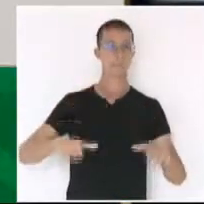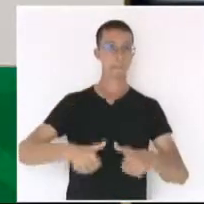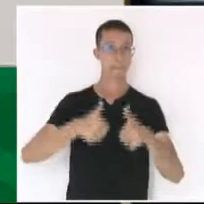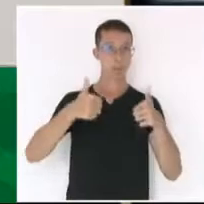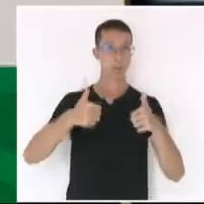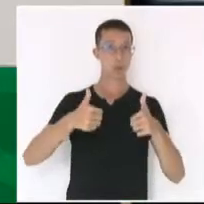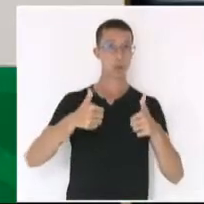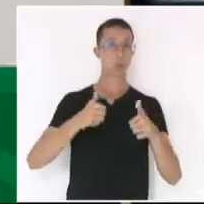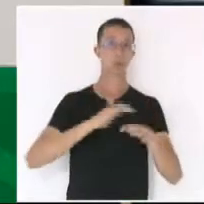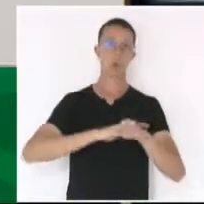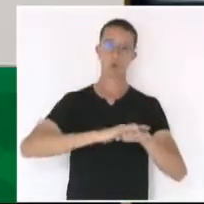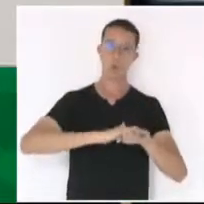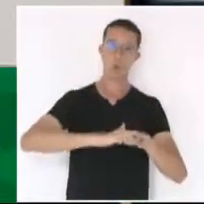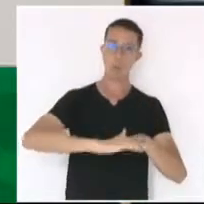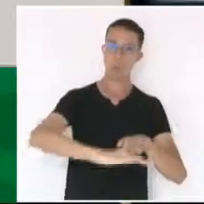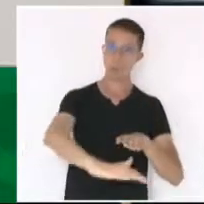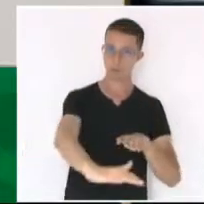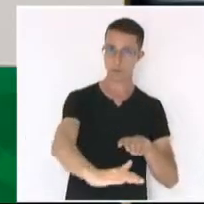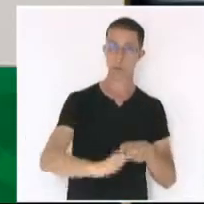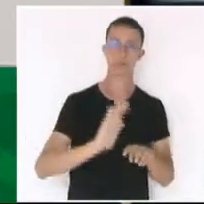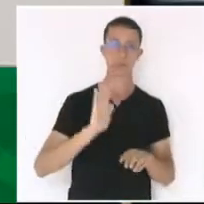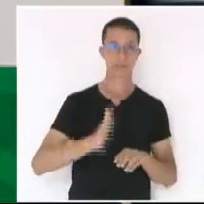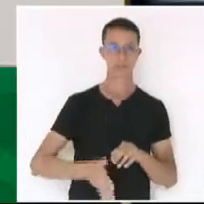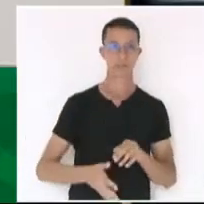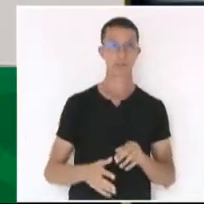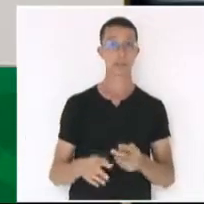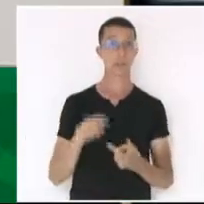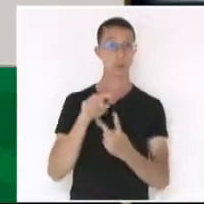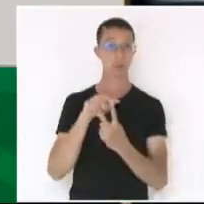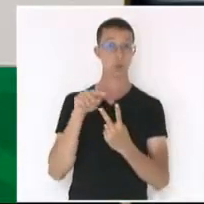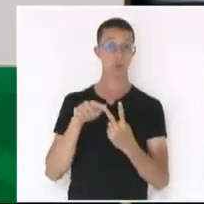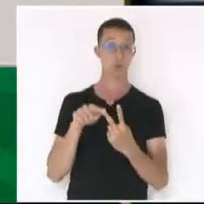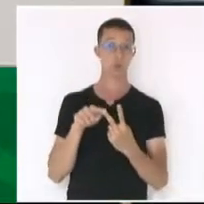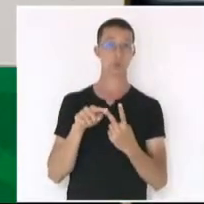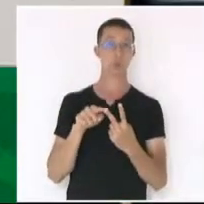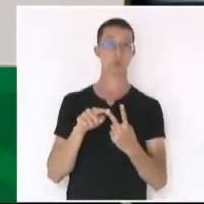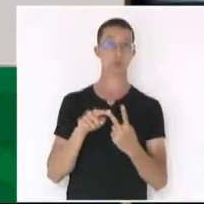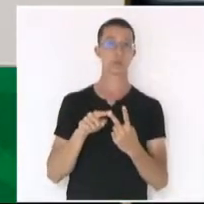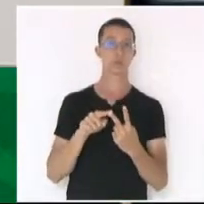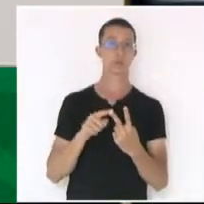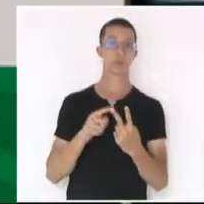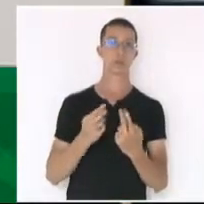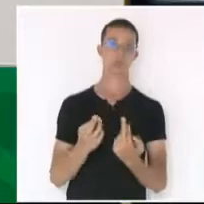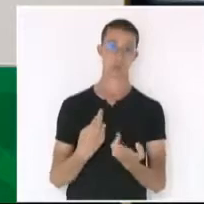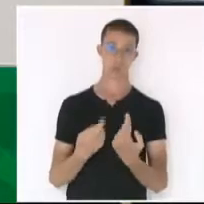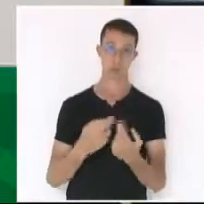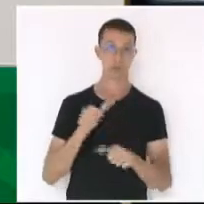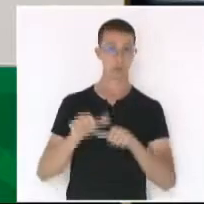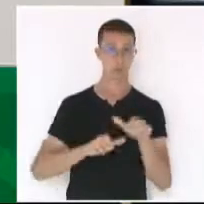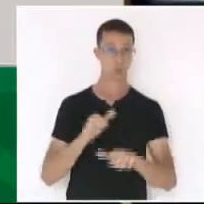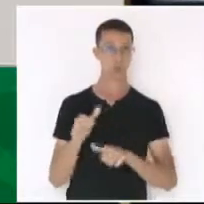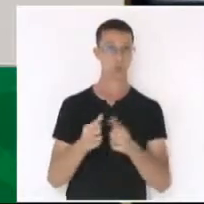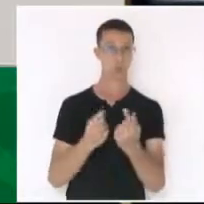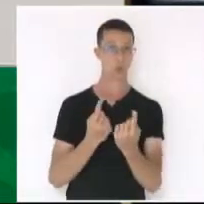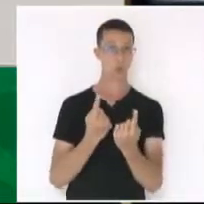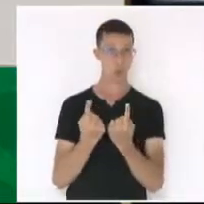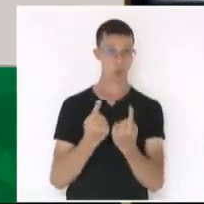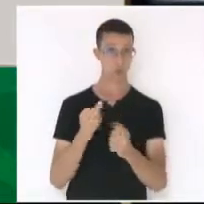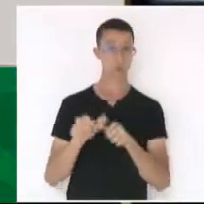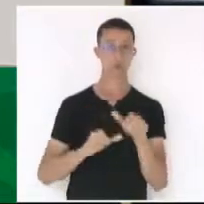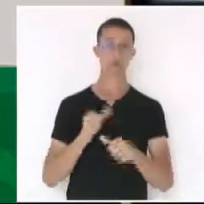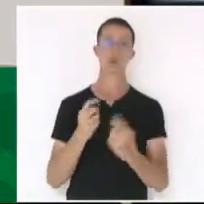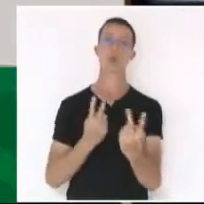algumas delas duas duas ou dois três que se foram duplicados o Justamente a